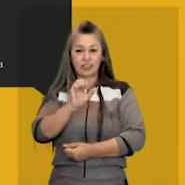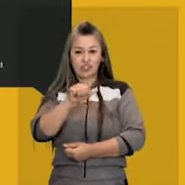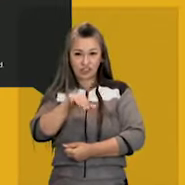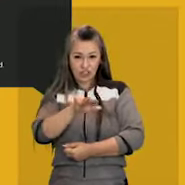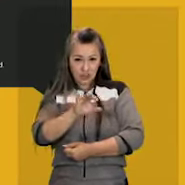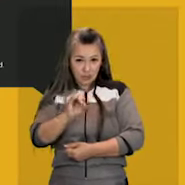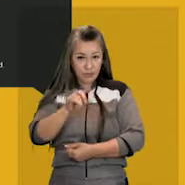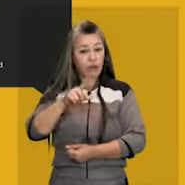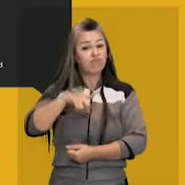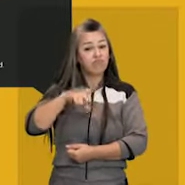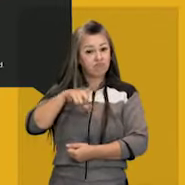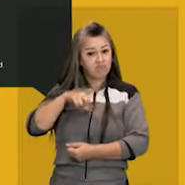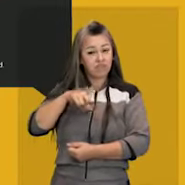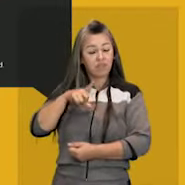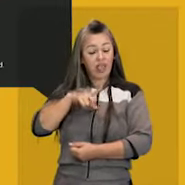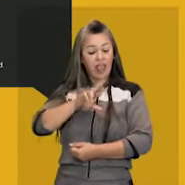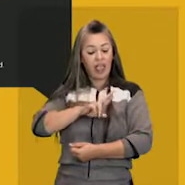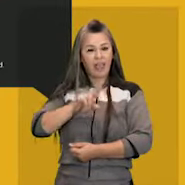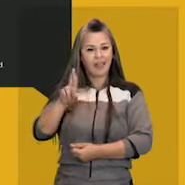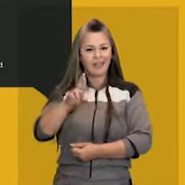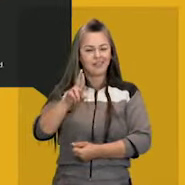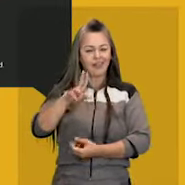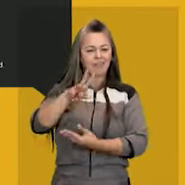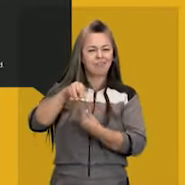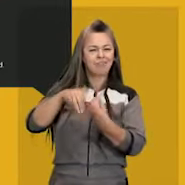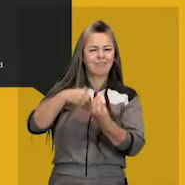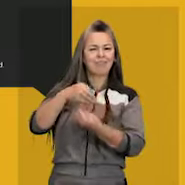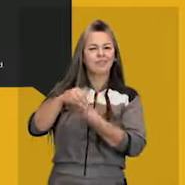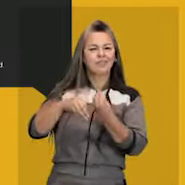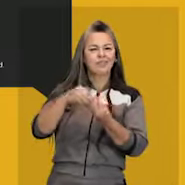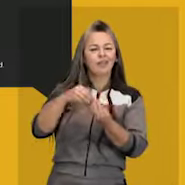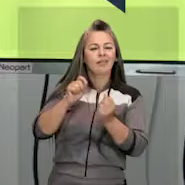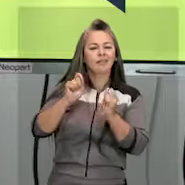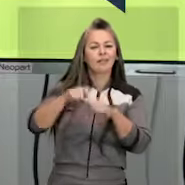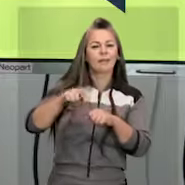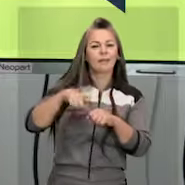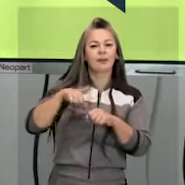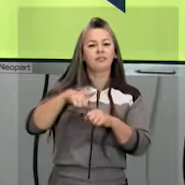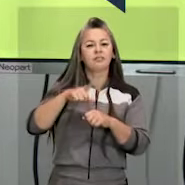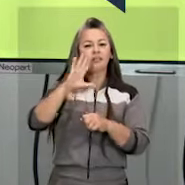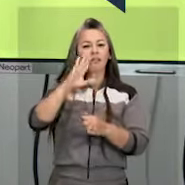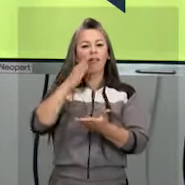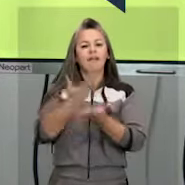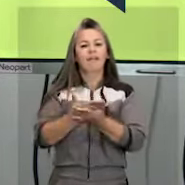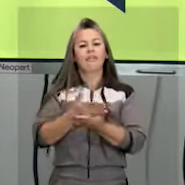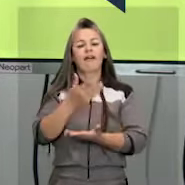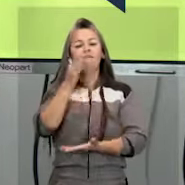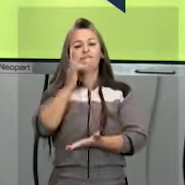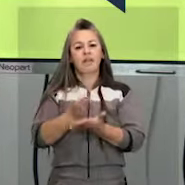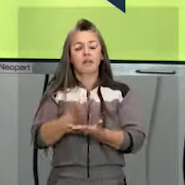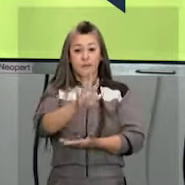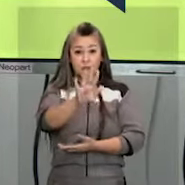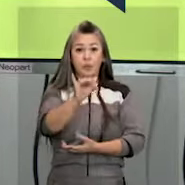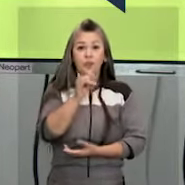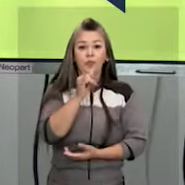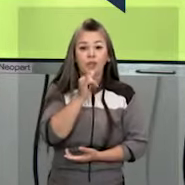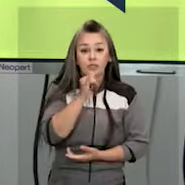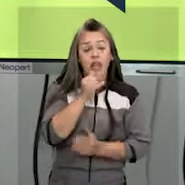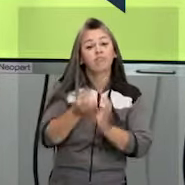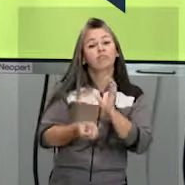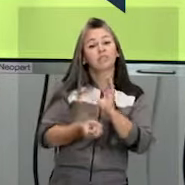desempenharam um grande papel na manutenção da unidade de cada comunidade negra. Então, né, o samba de roda, né,